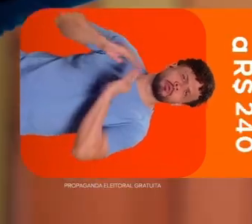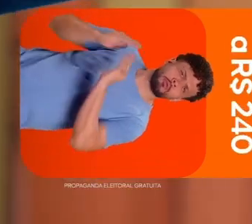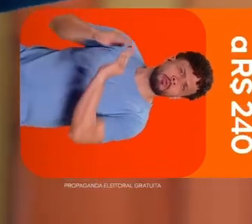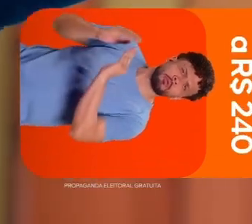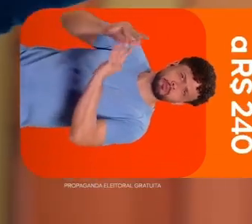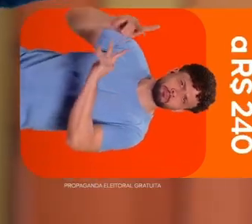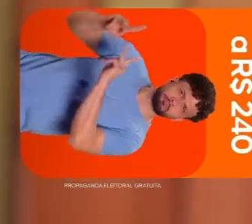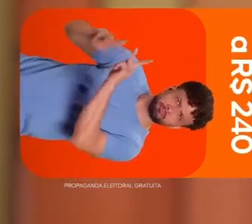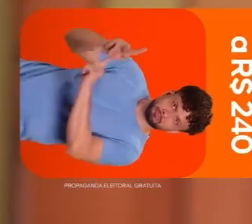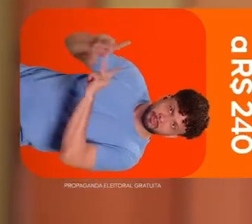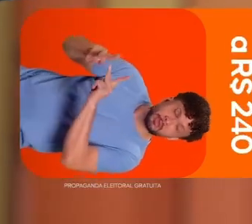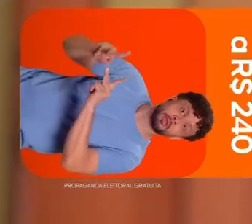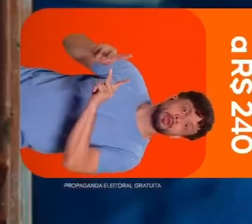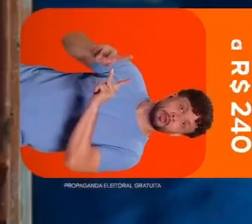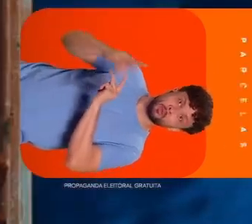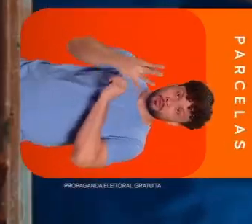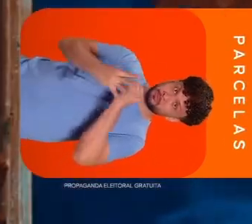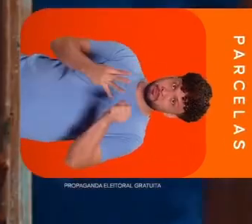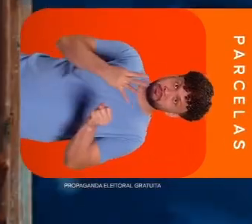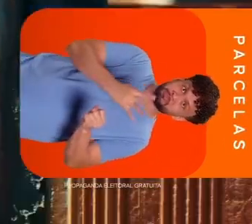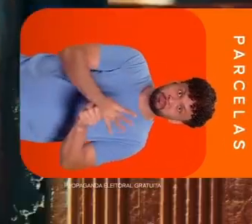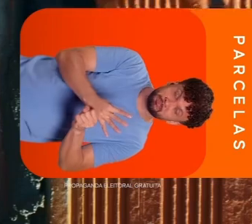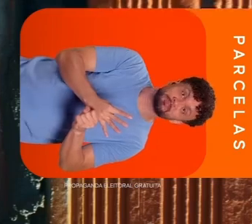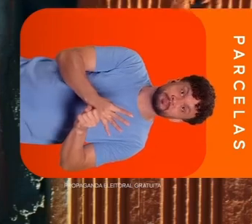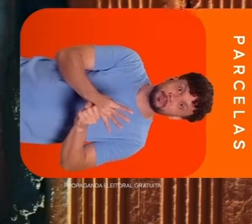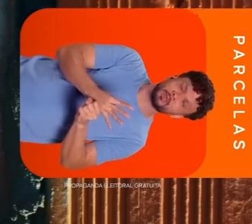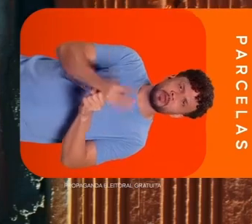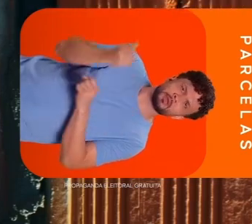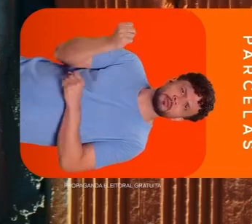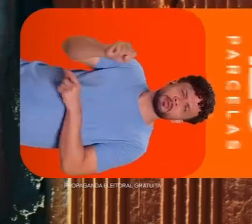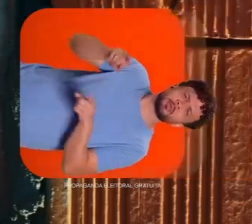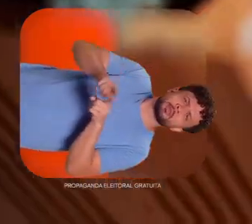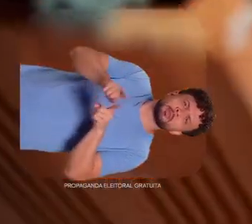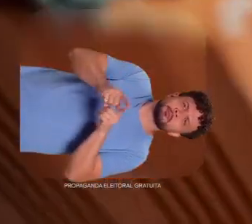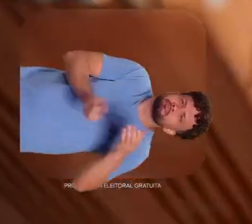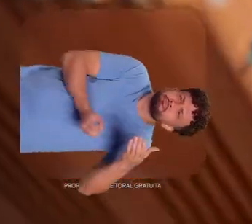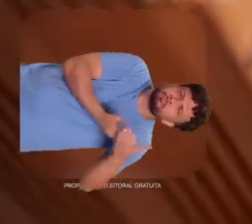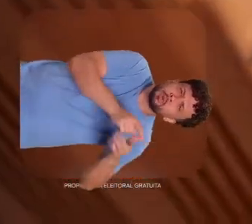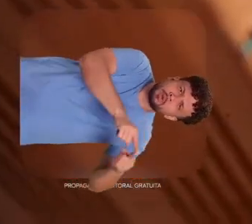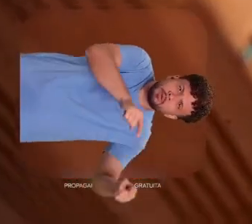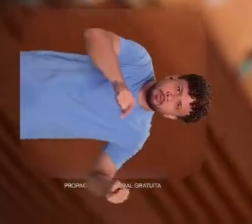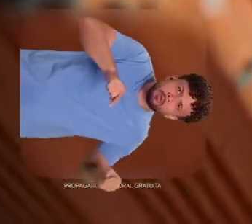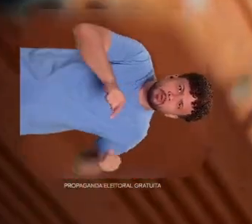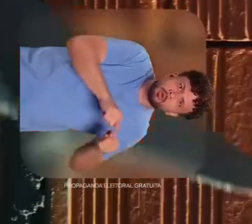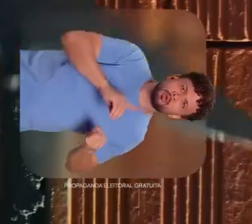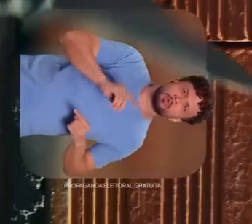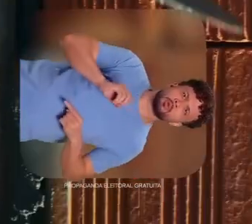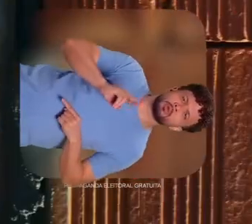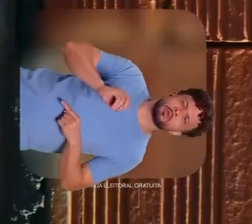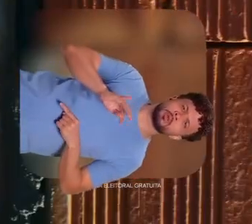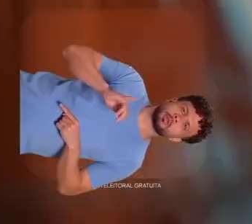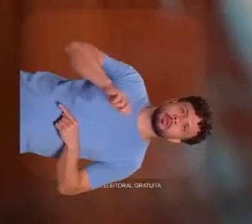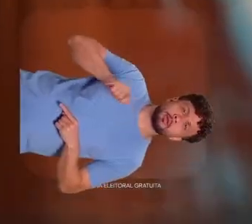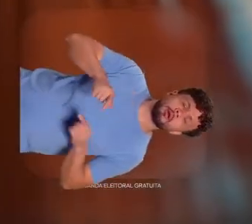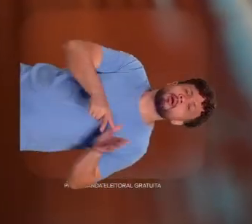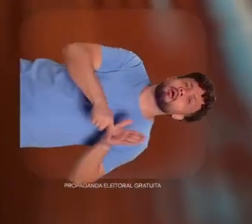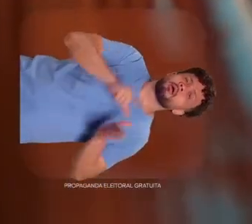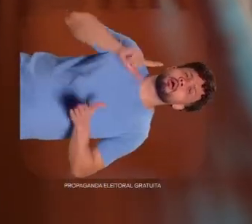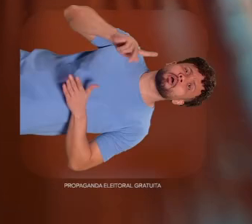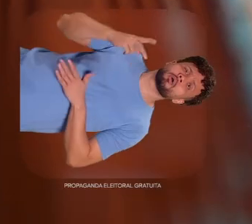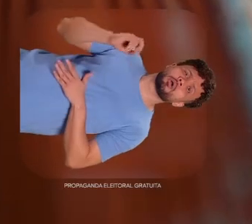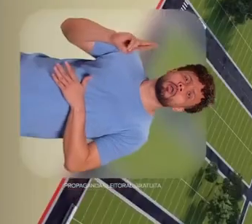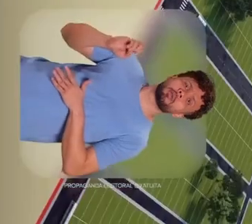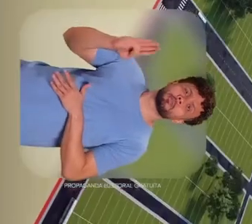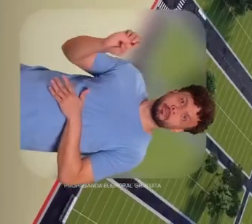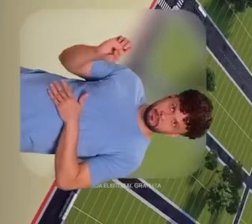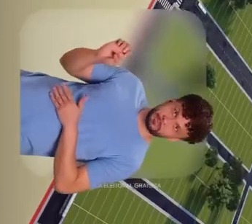populares nos próximos 4 anos. E não para aí. Davi também vai criar o bairro planejado Doroteia Braga, na antiga